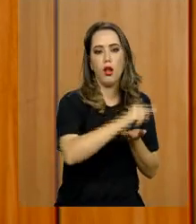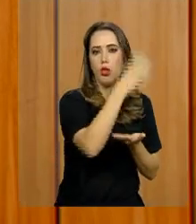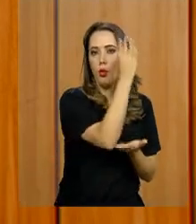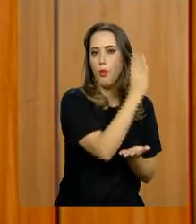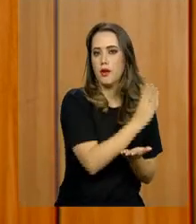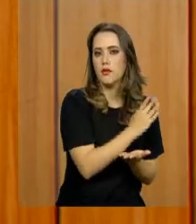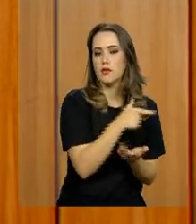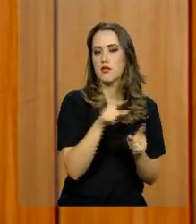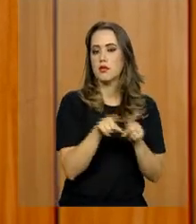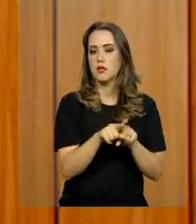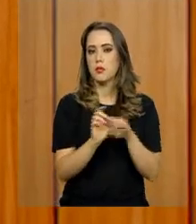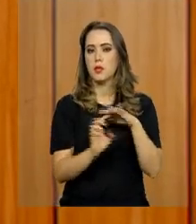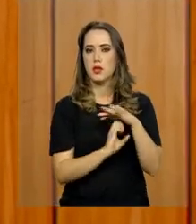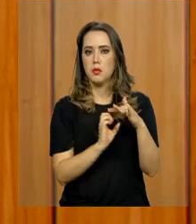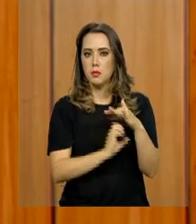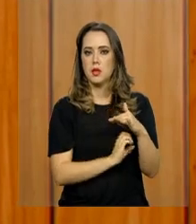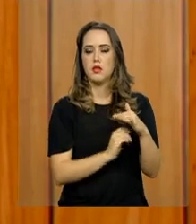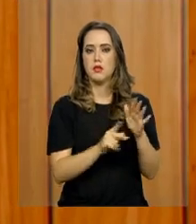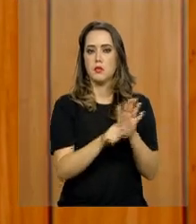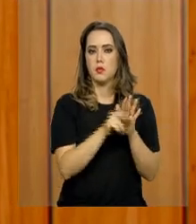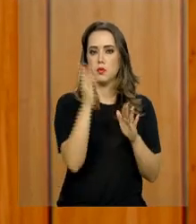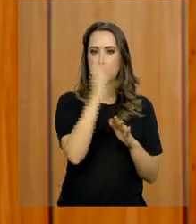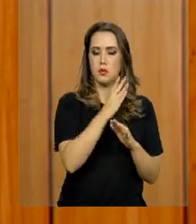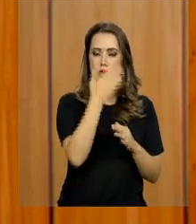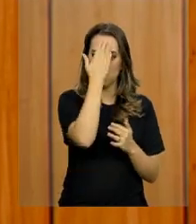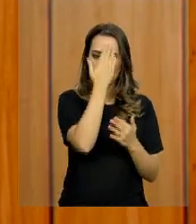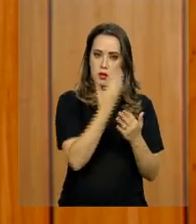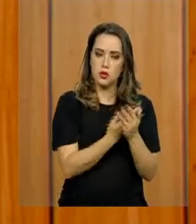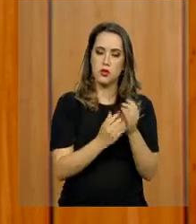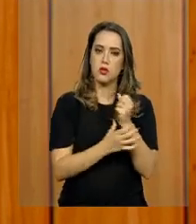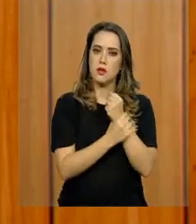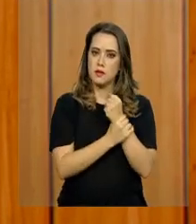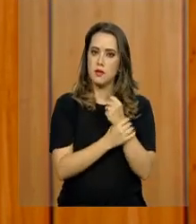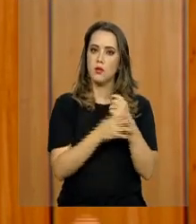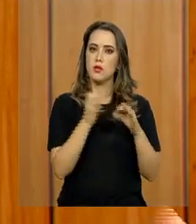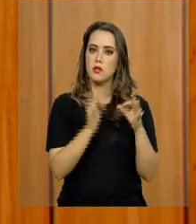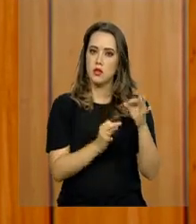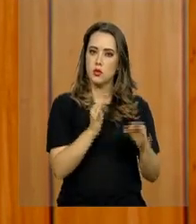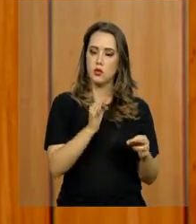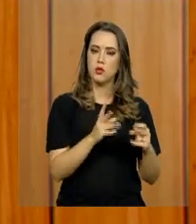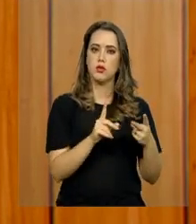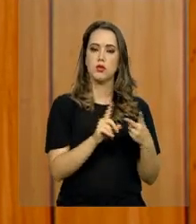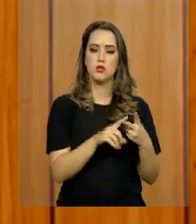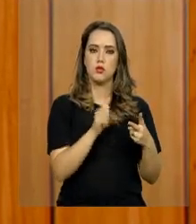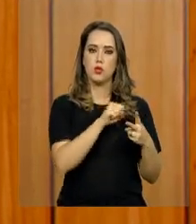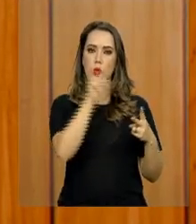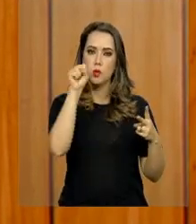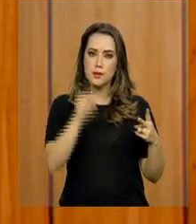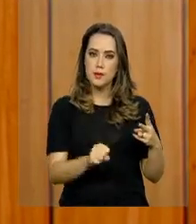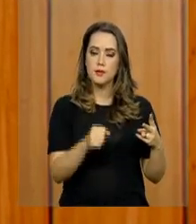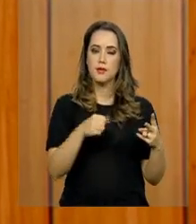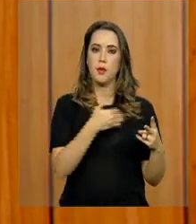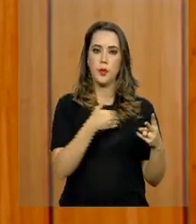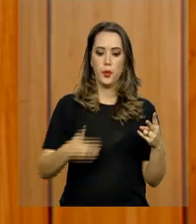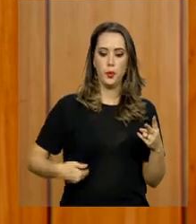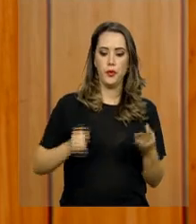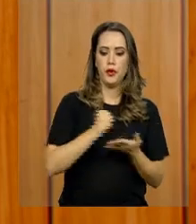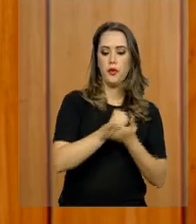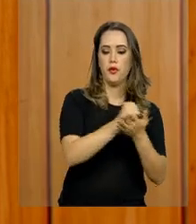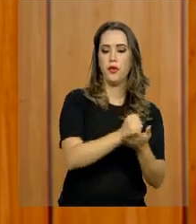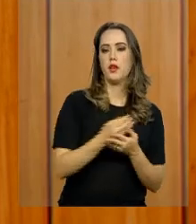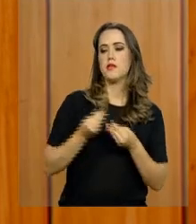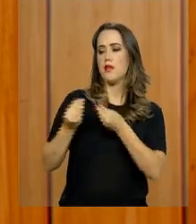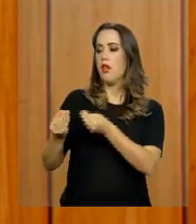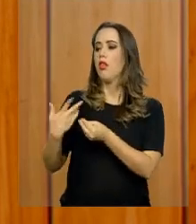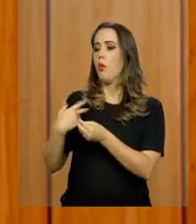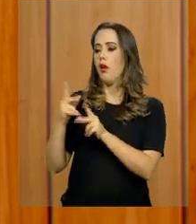empresas nacionais acreditando na segurança jurídica no sistema que o governo está oferecendo que dá tranquilidade para